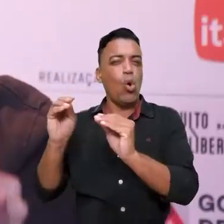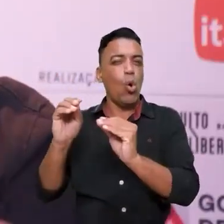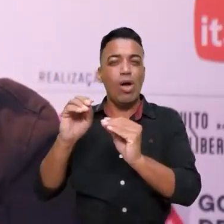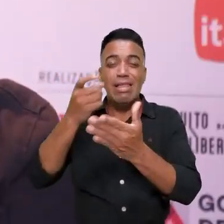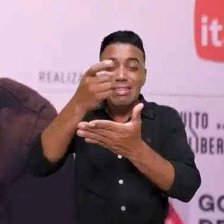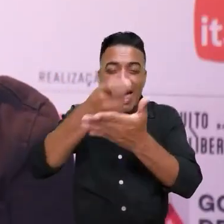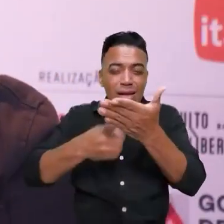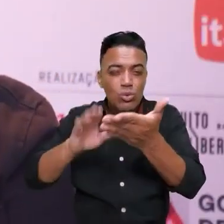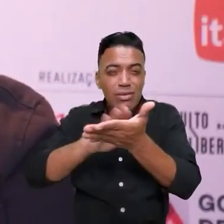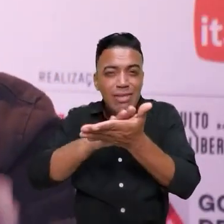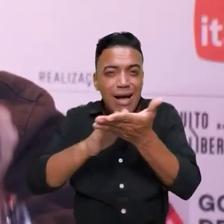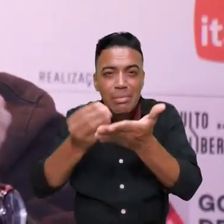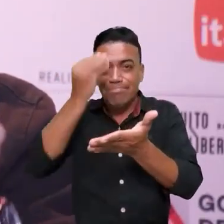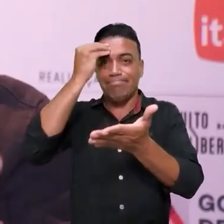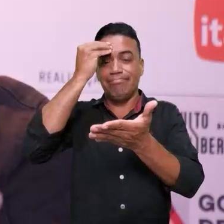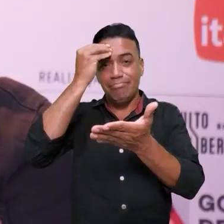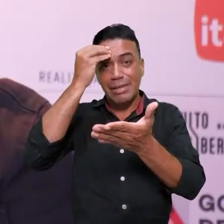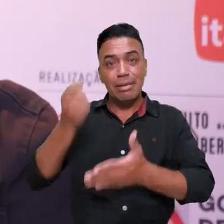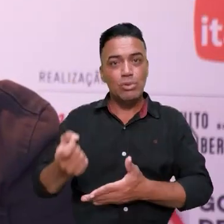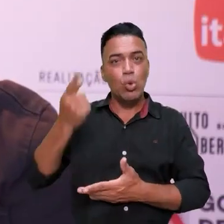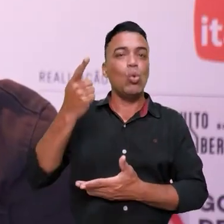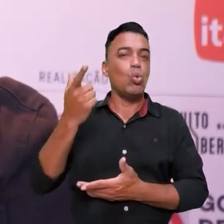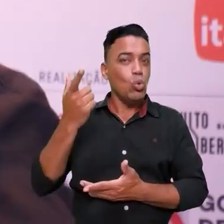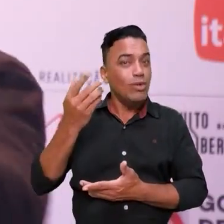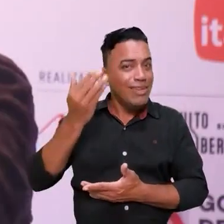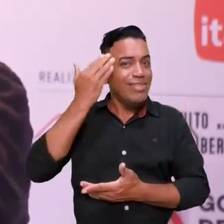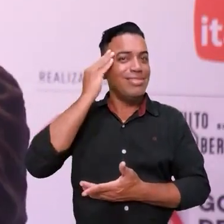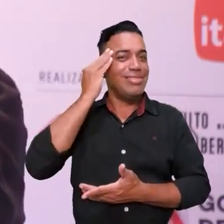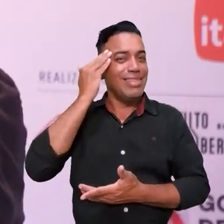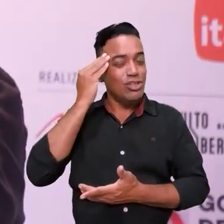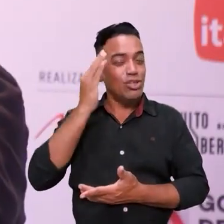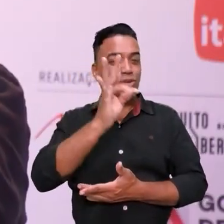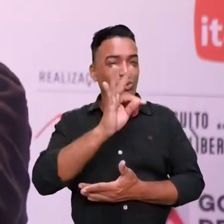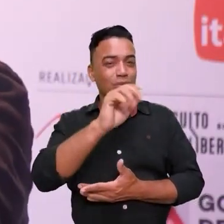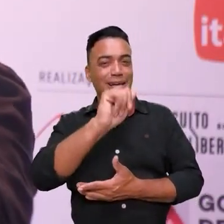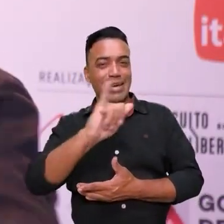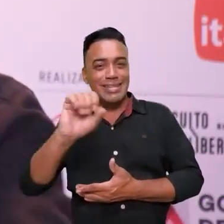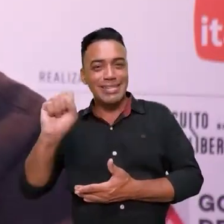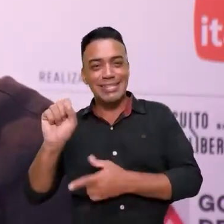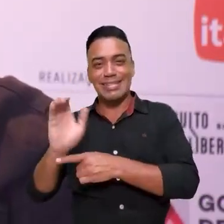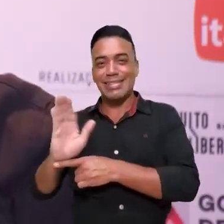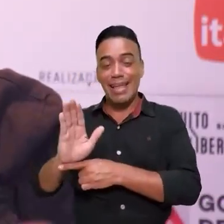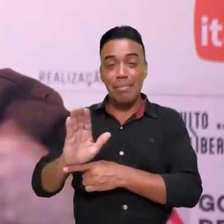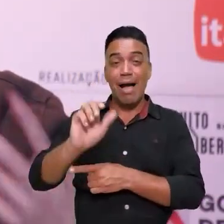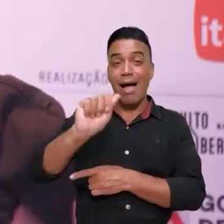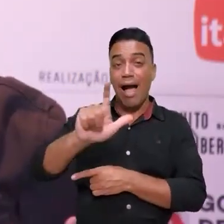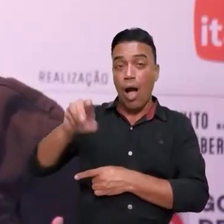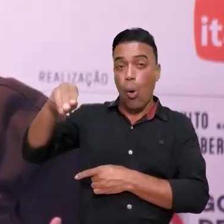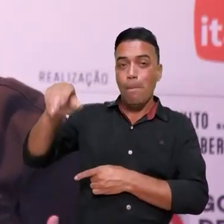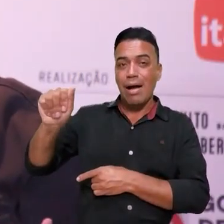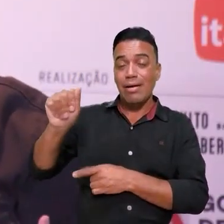para decorar, mas tinha absolutamente compreendido, né, como Thaís também viveu isso, né, no Cinema na Alma,